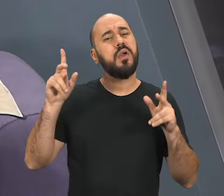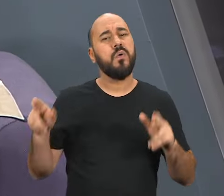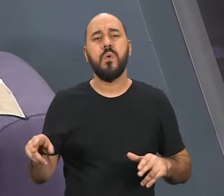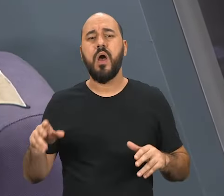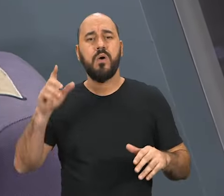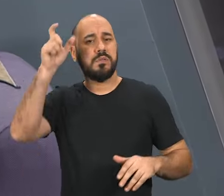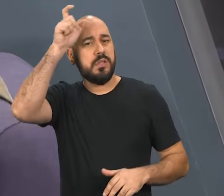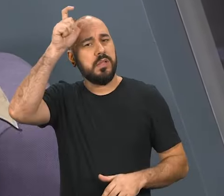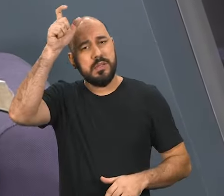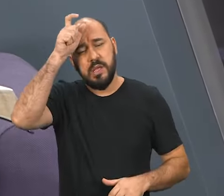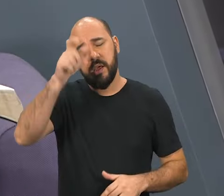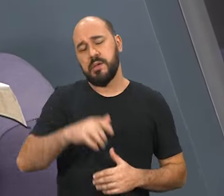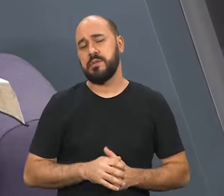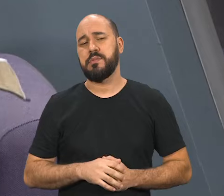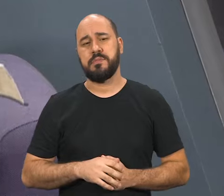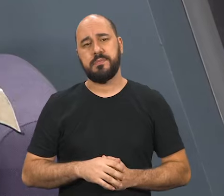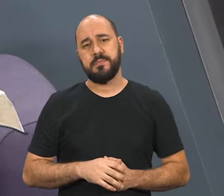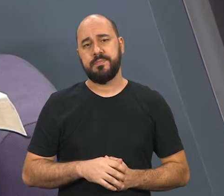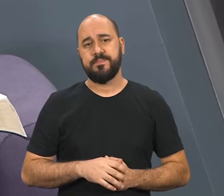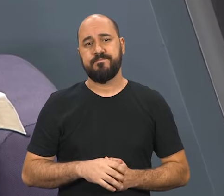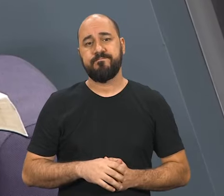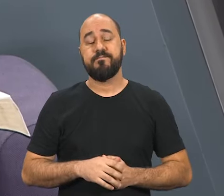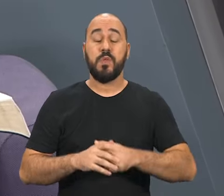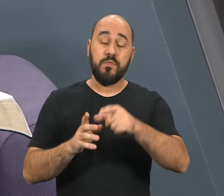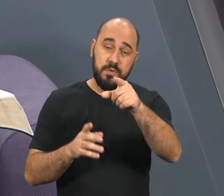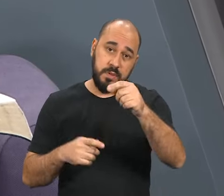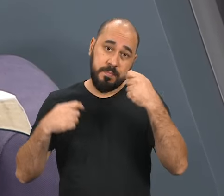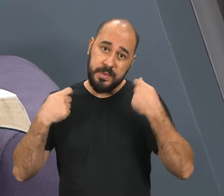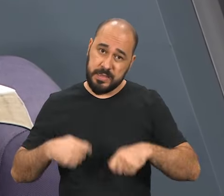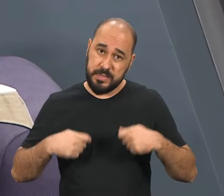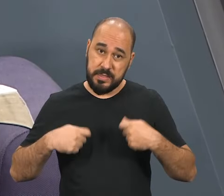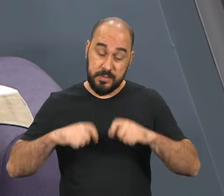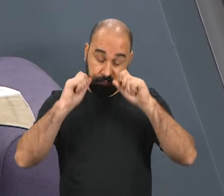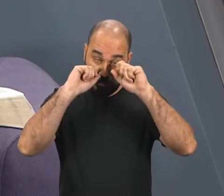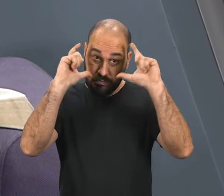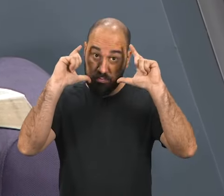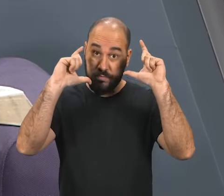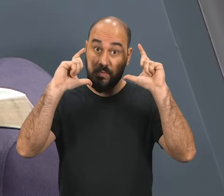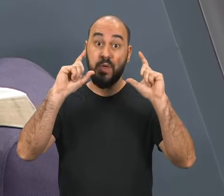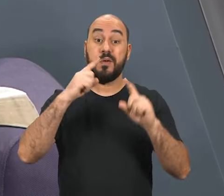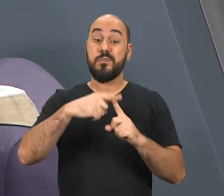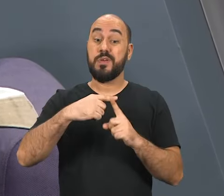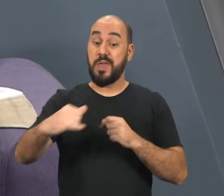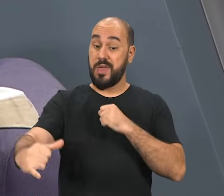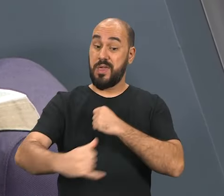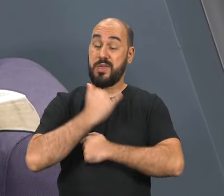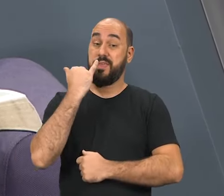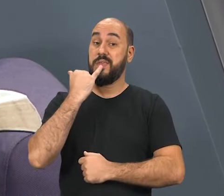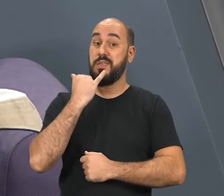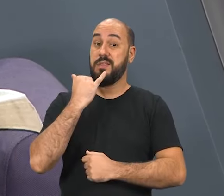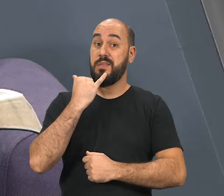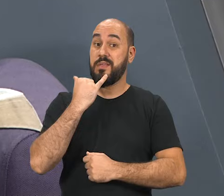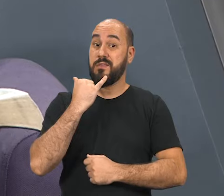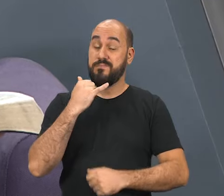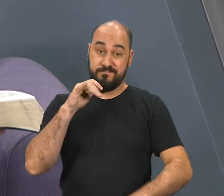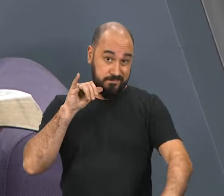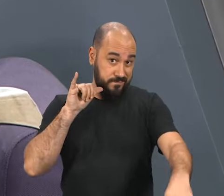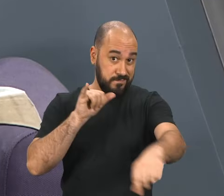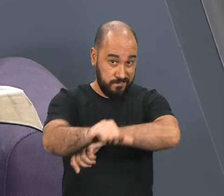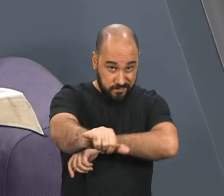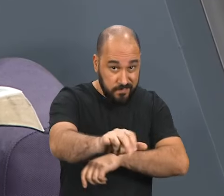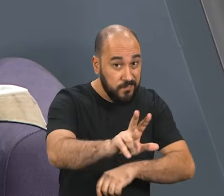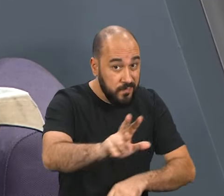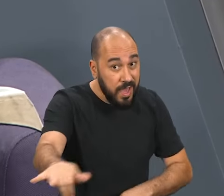aqui. Agora veja, você precisa prestar atenção para não ser enganado e para não aceitar uma